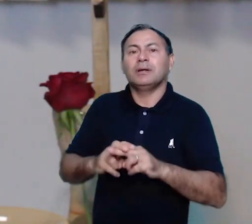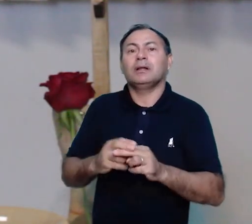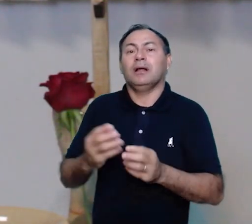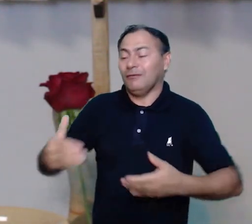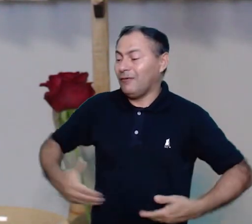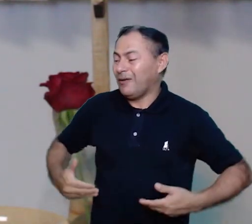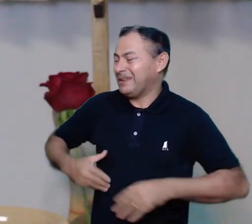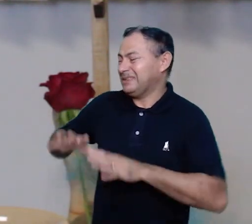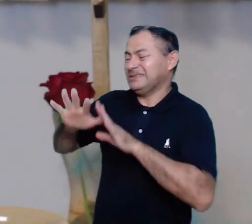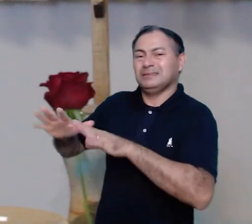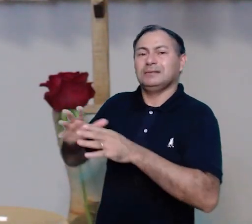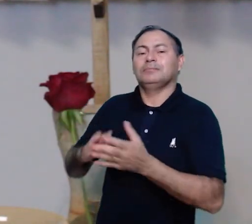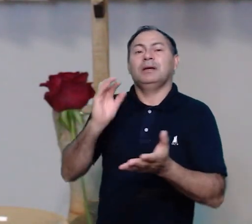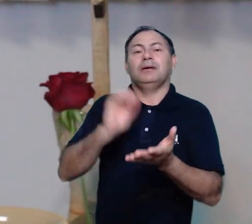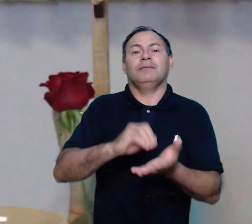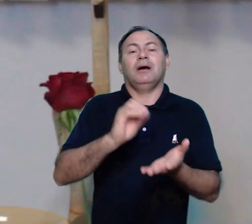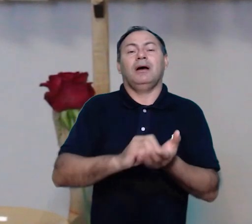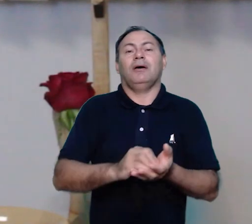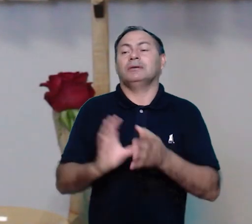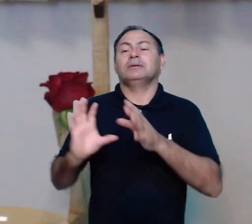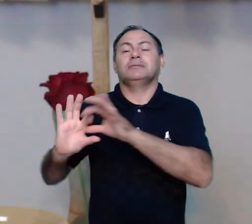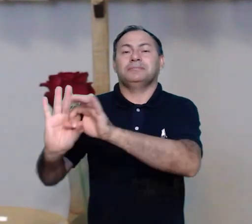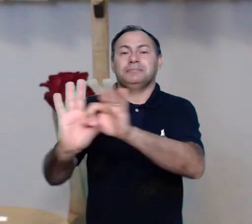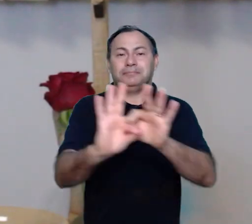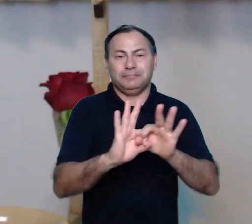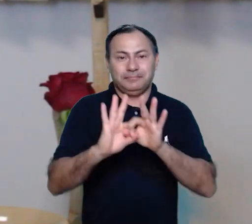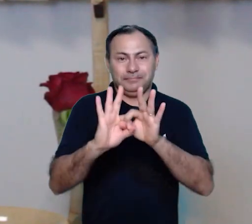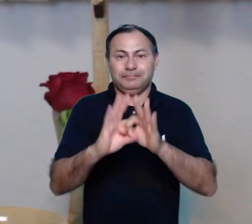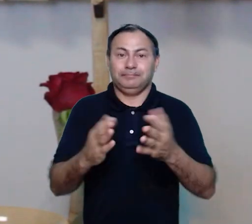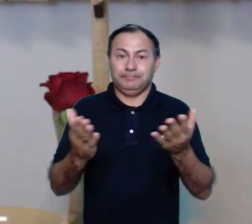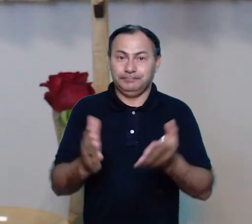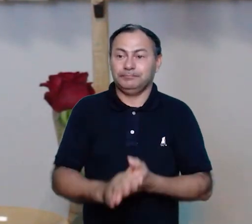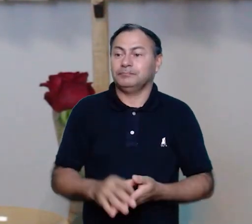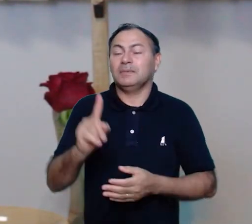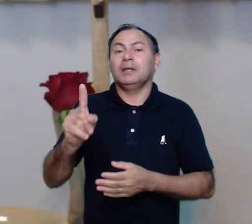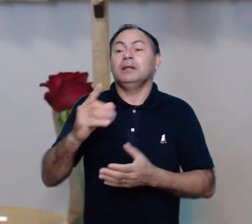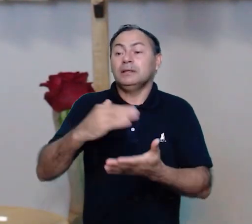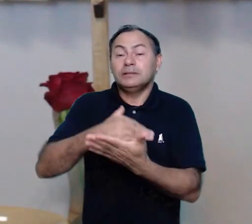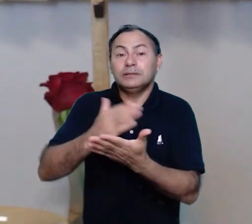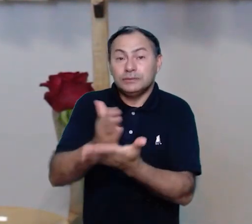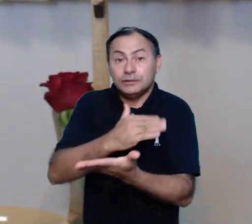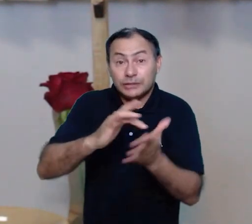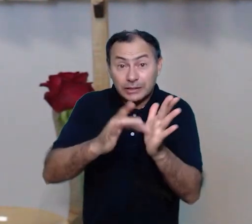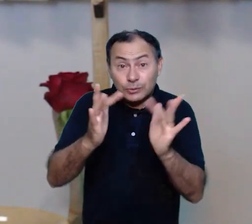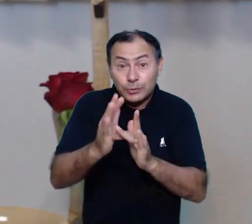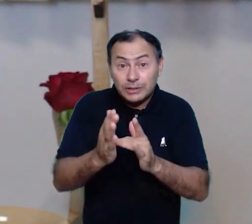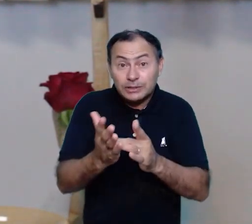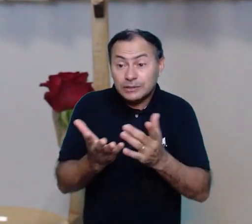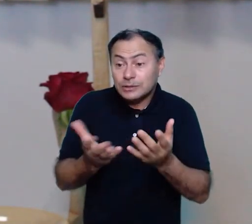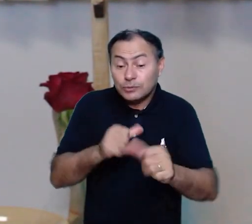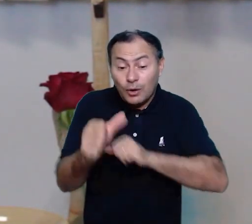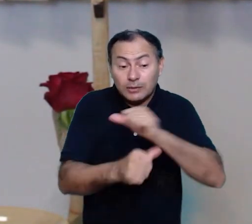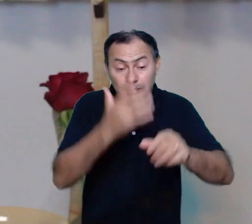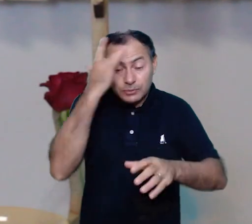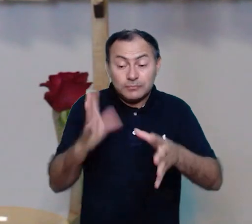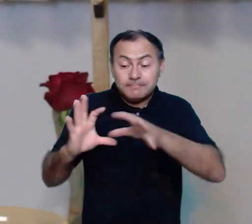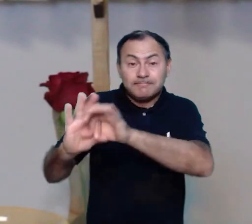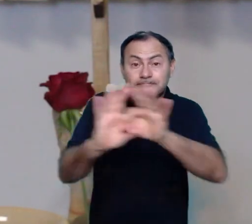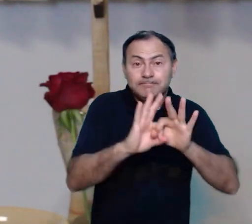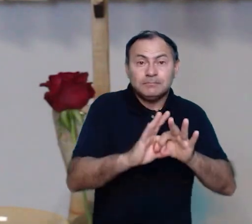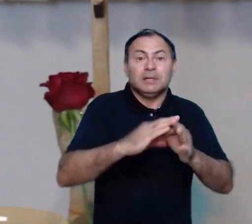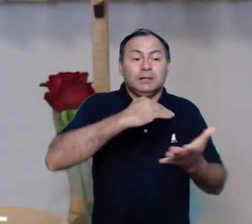fragilizado pela fome, da falta de fraternidade. ele se divide para nos